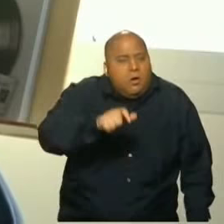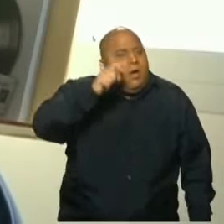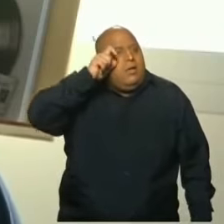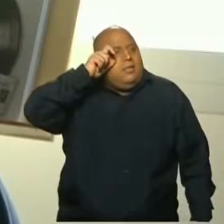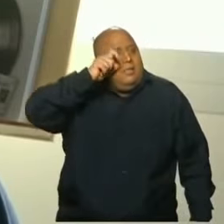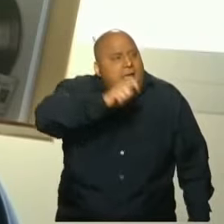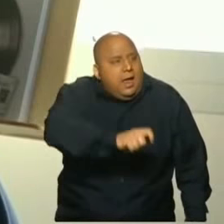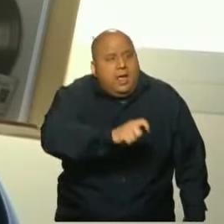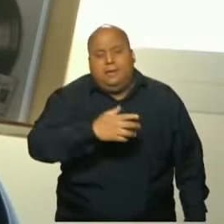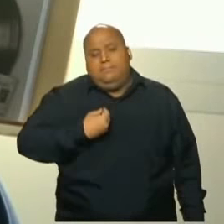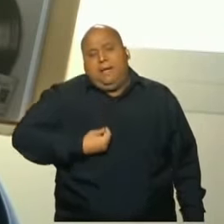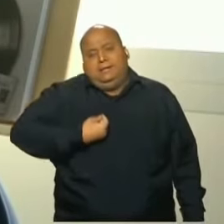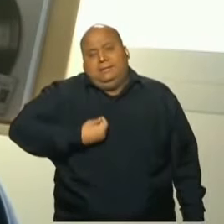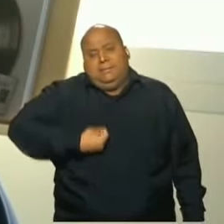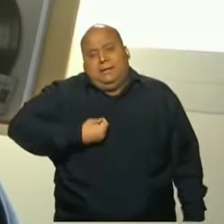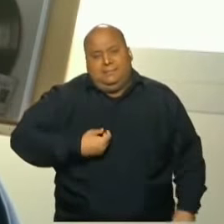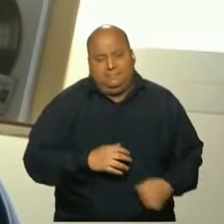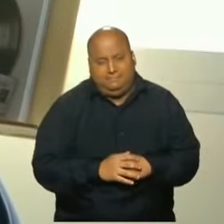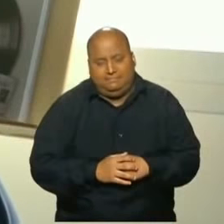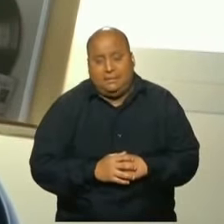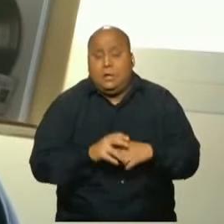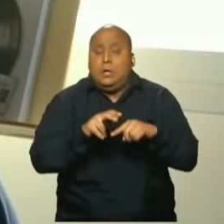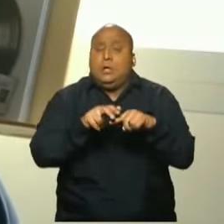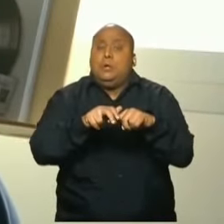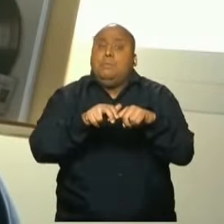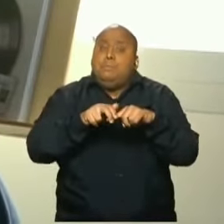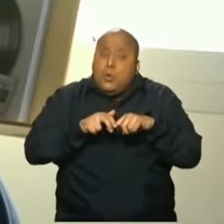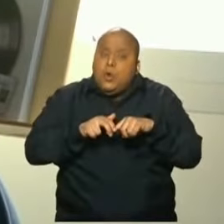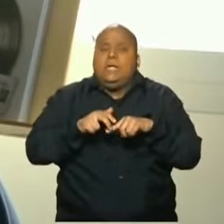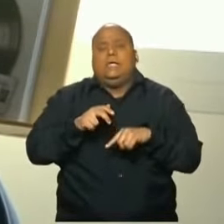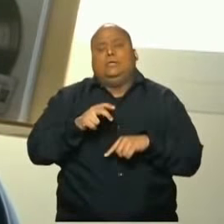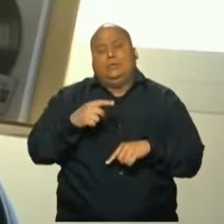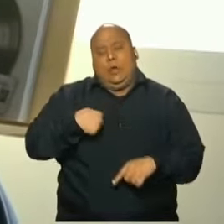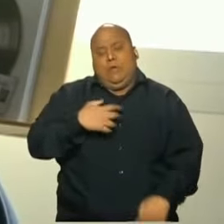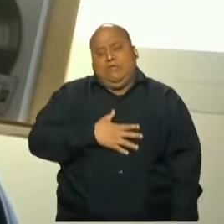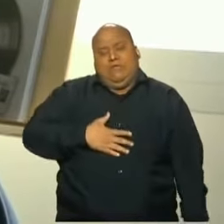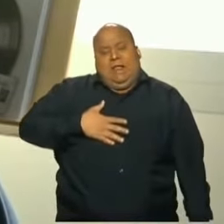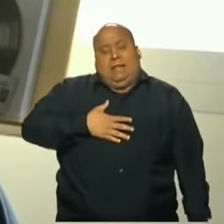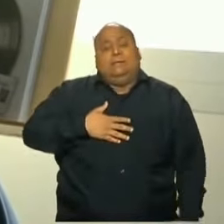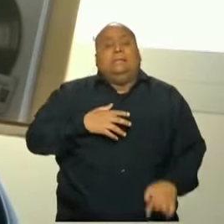a criação e por conseguinte também